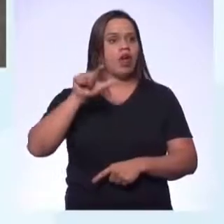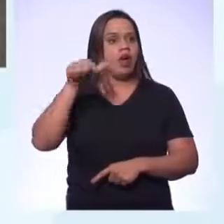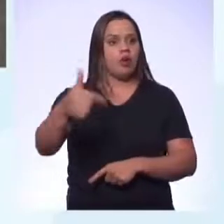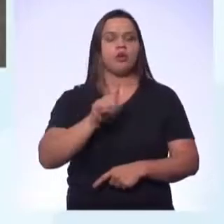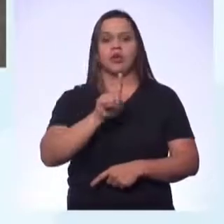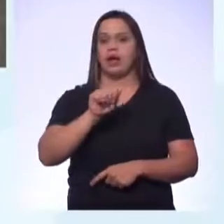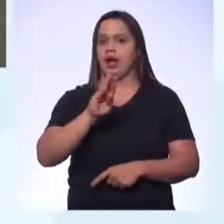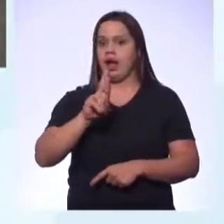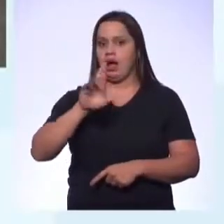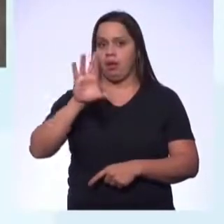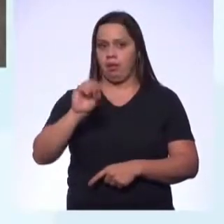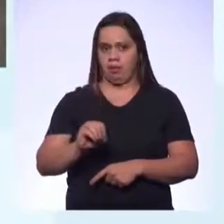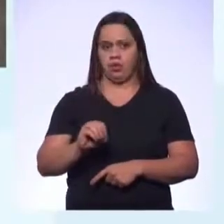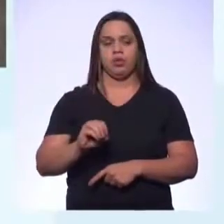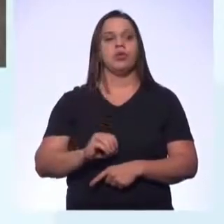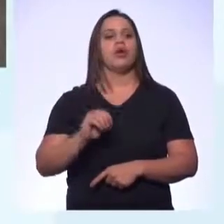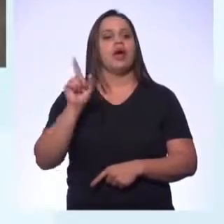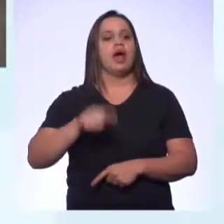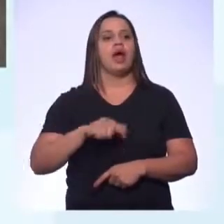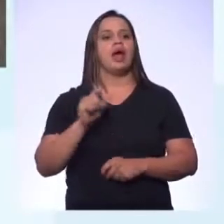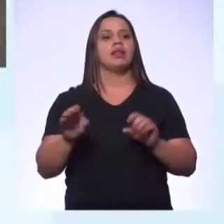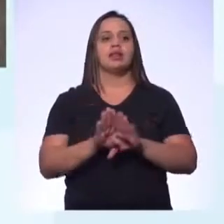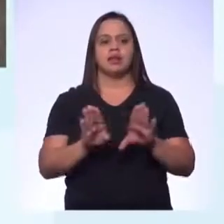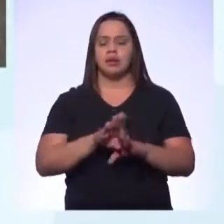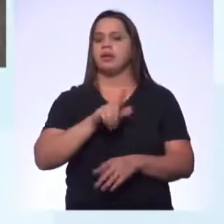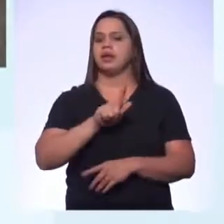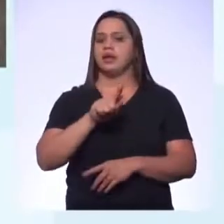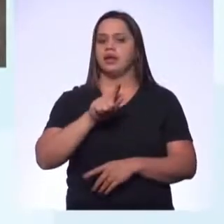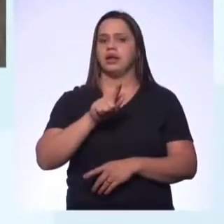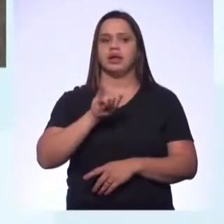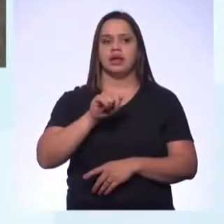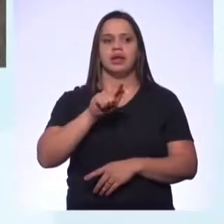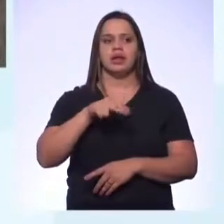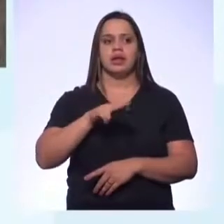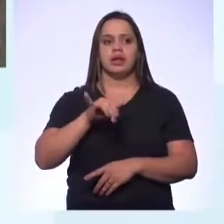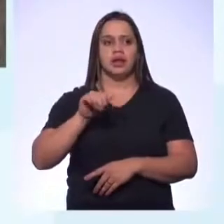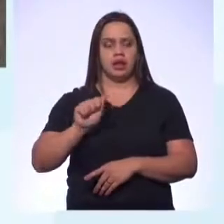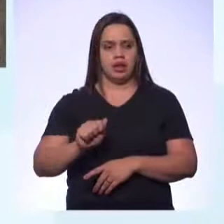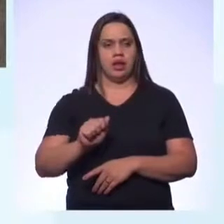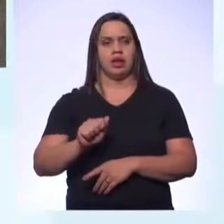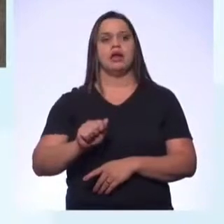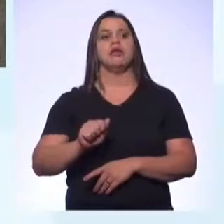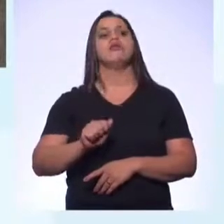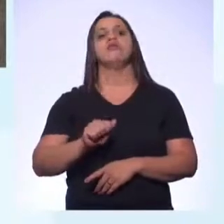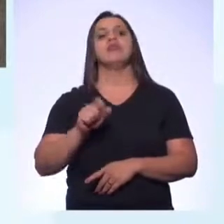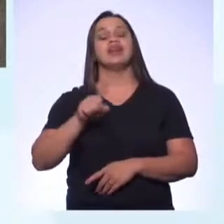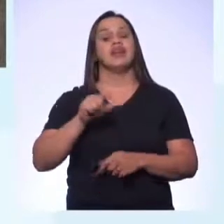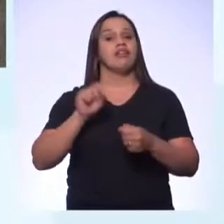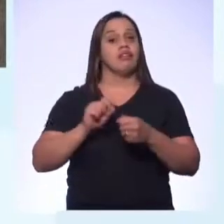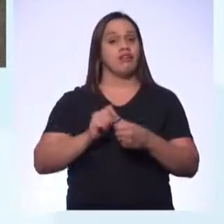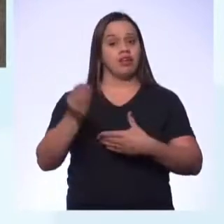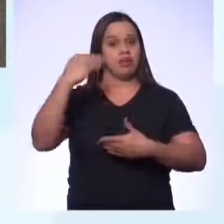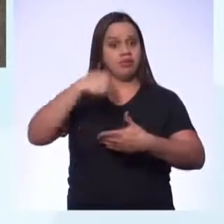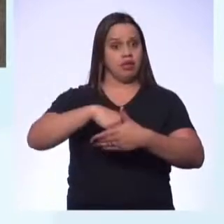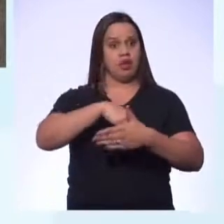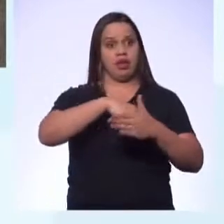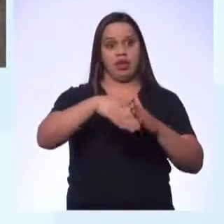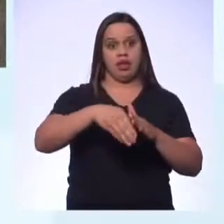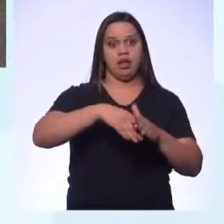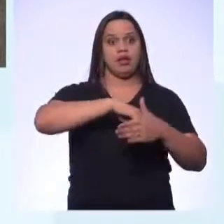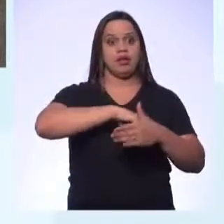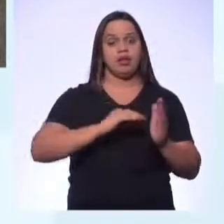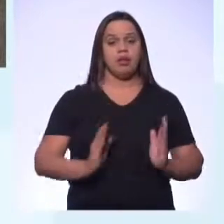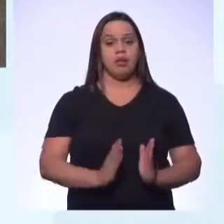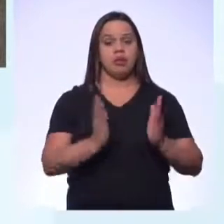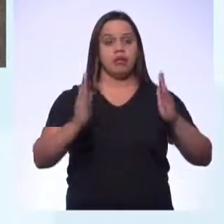gabbro também é uma rocha ígnea plutônica, tá? Que é intrusiva, que é feita no interior da litosfera, e o granito, né?